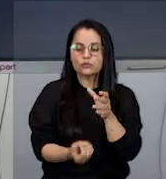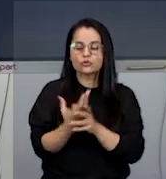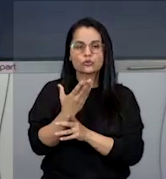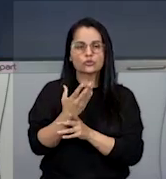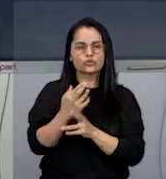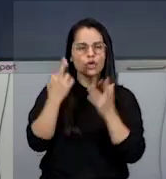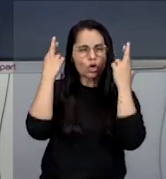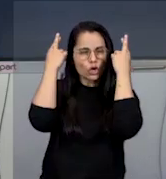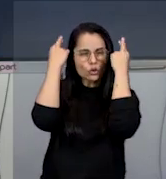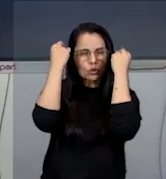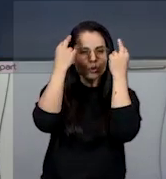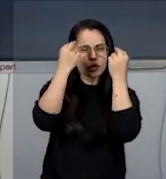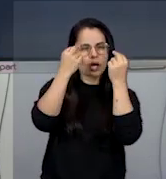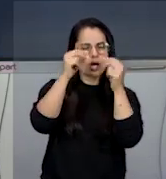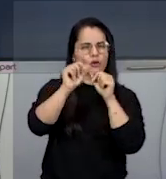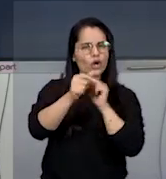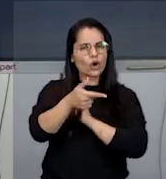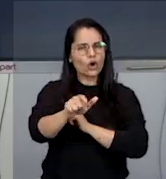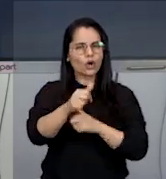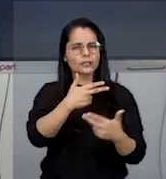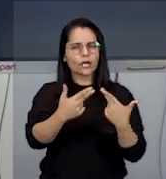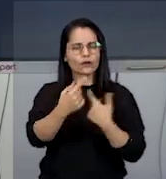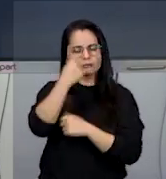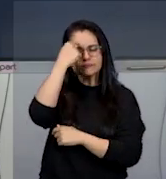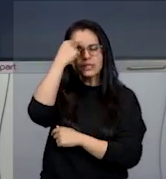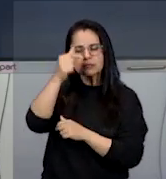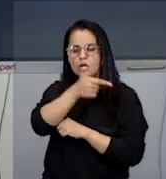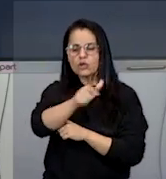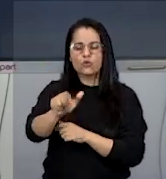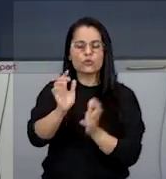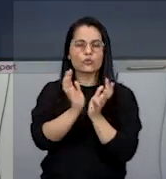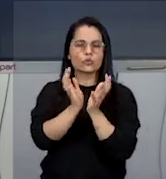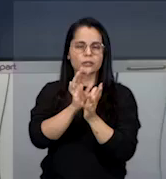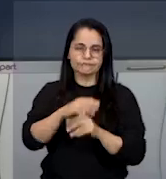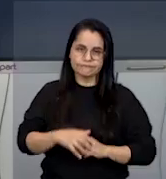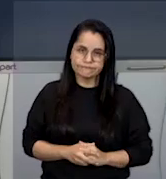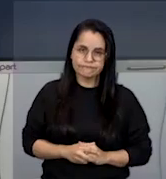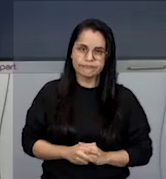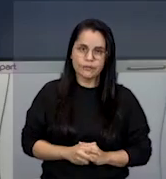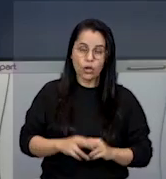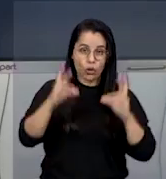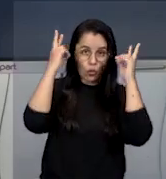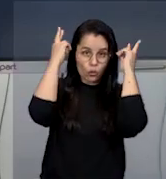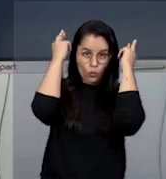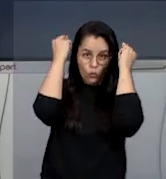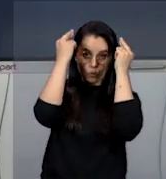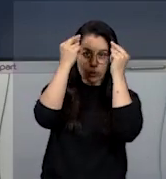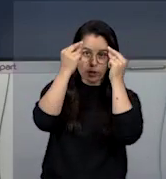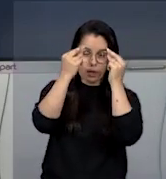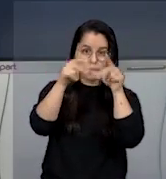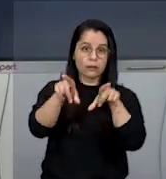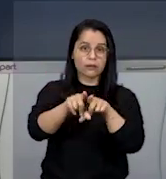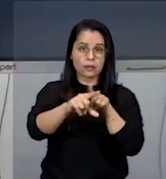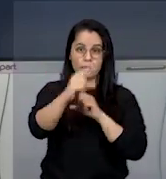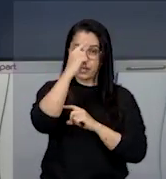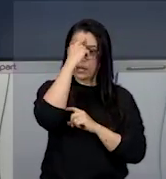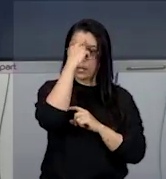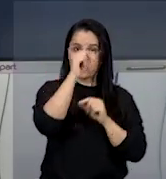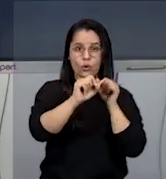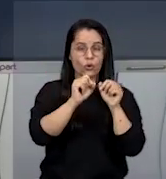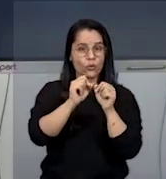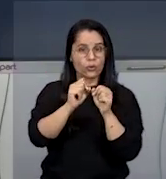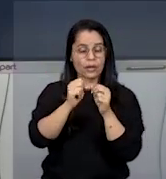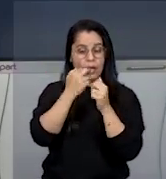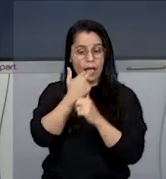aí mais uma coisa que faz a gente pensar em outra situação. O grego e o latim são as línguas